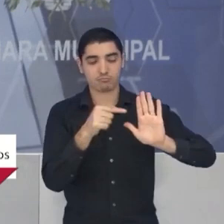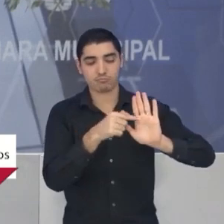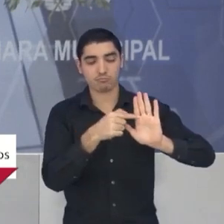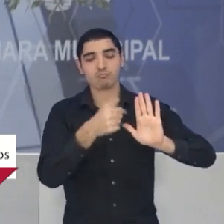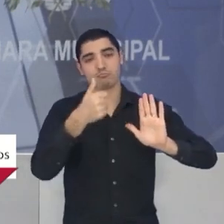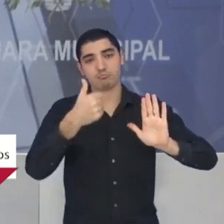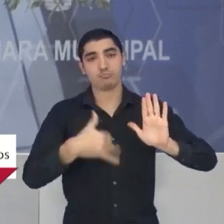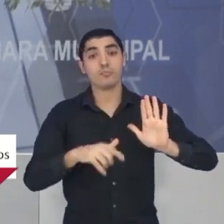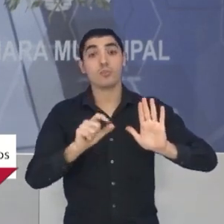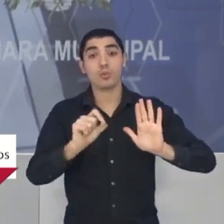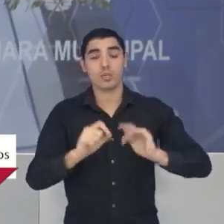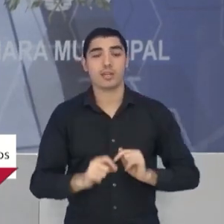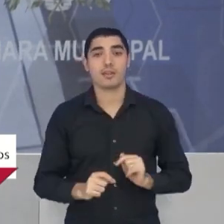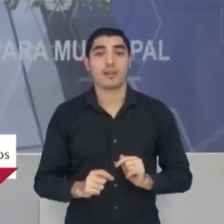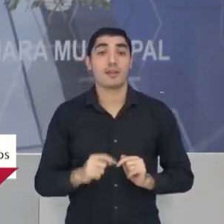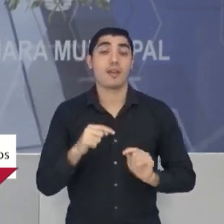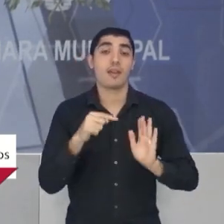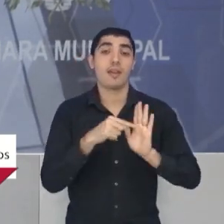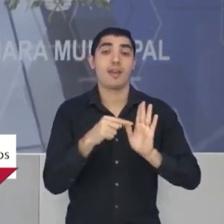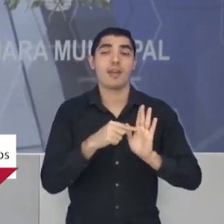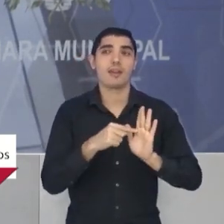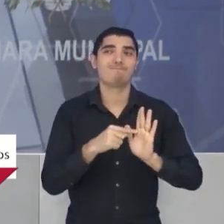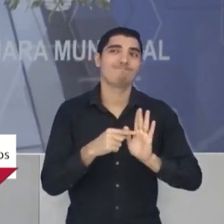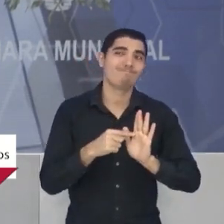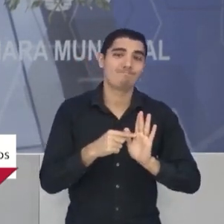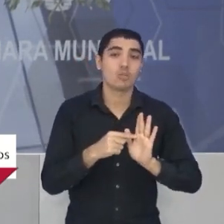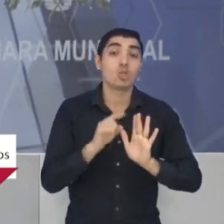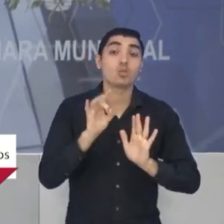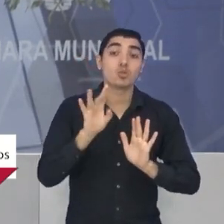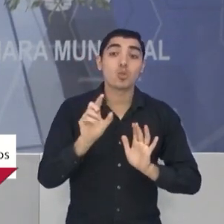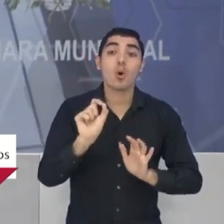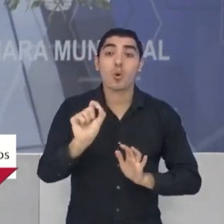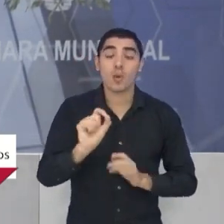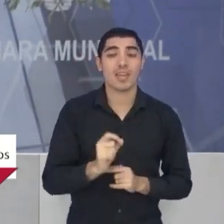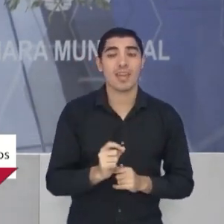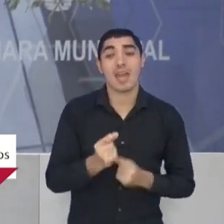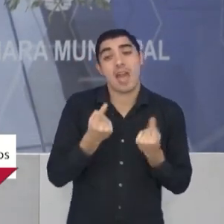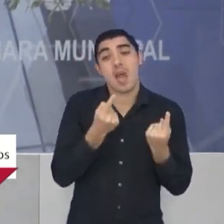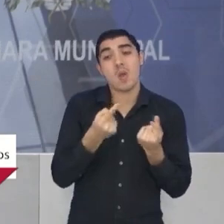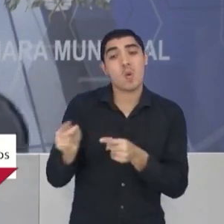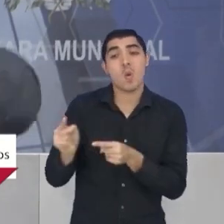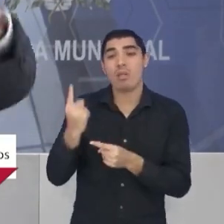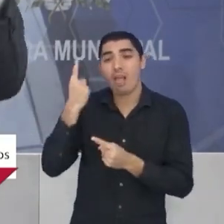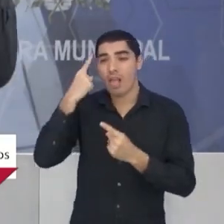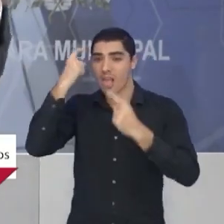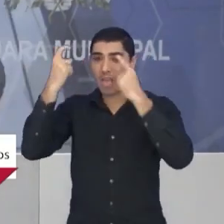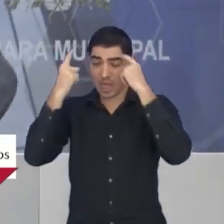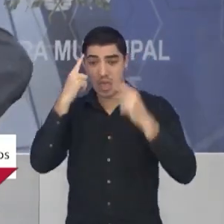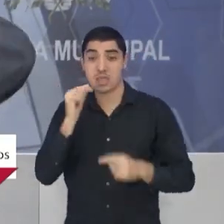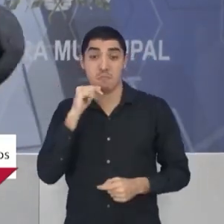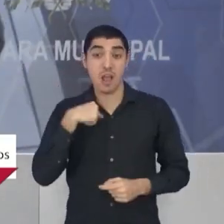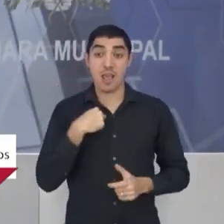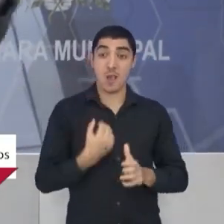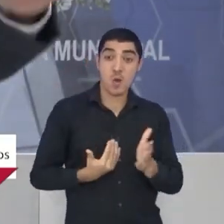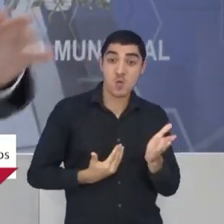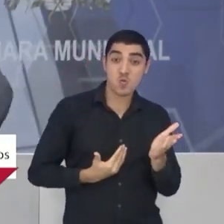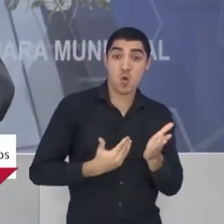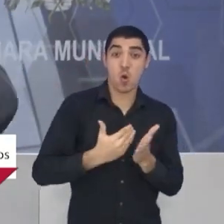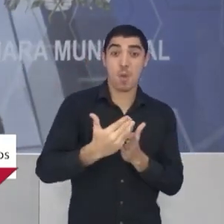um antic criatividade só ó vamos começar um viaduto